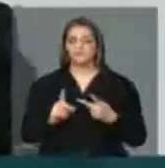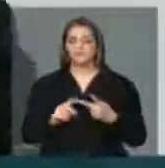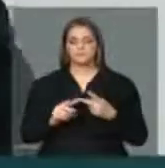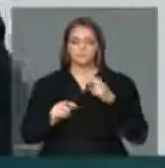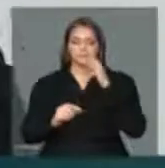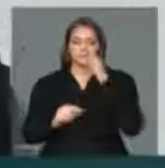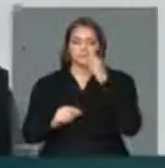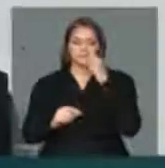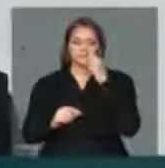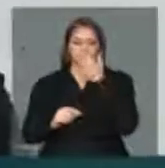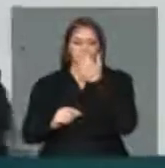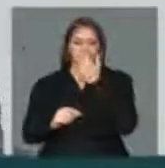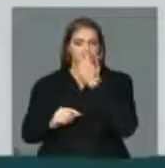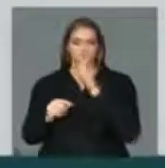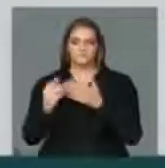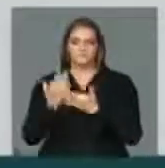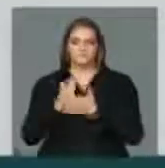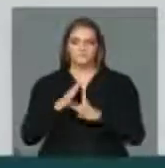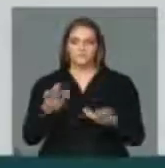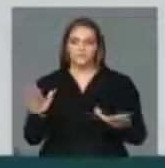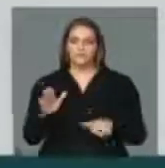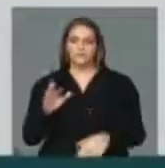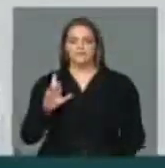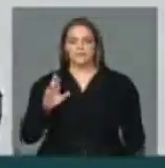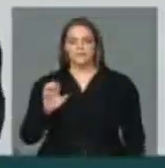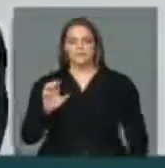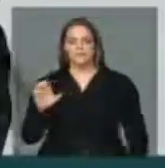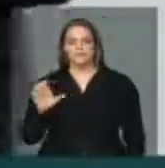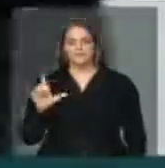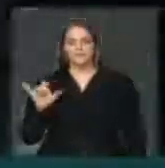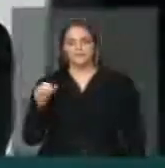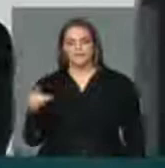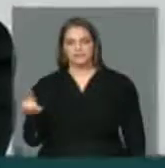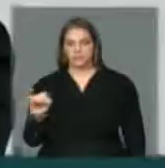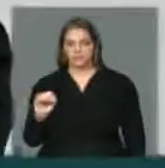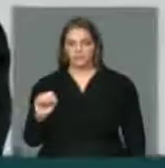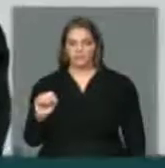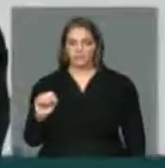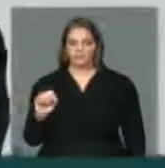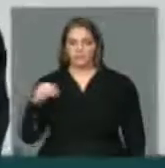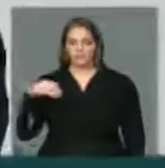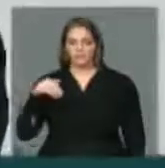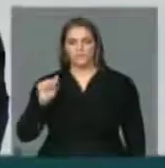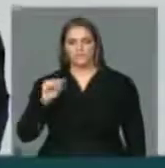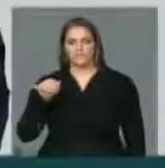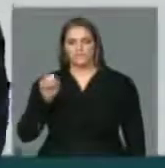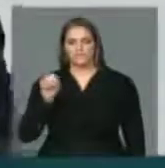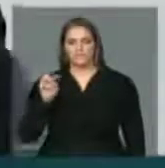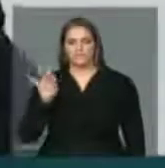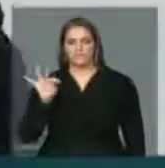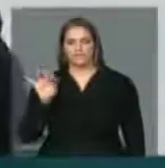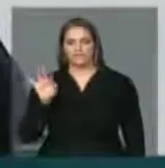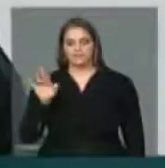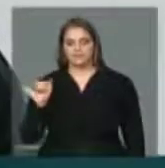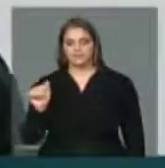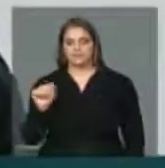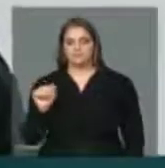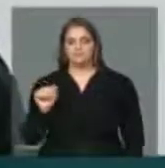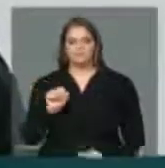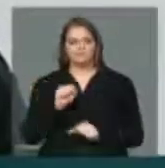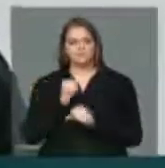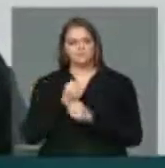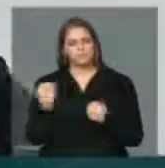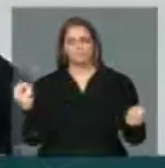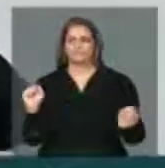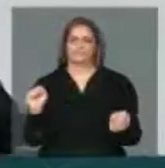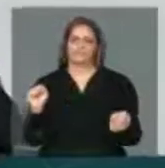corrente, o fim da reeleição majoritária. Isso está claro. É impossível a gente